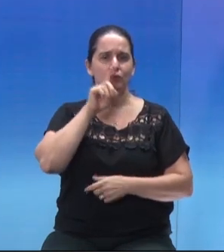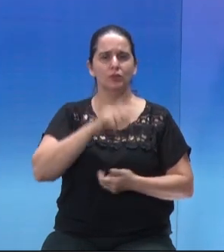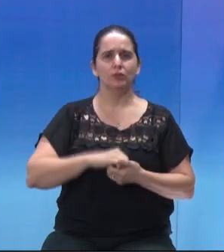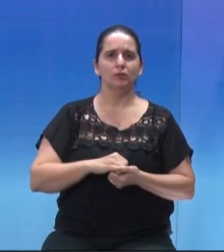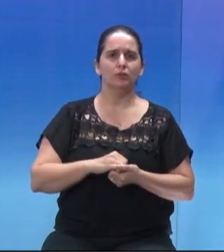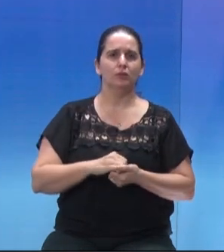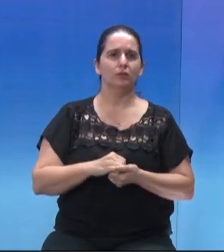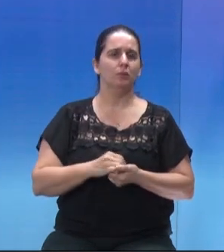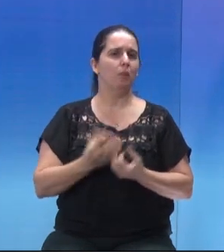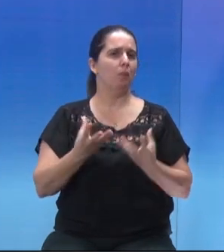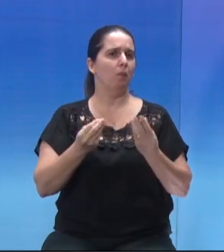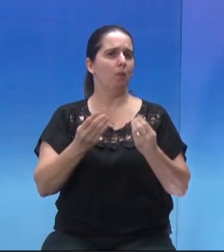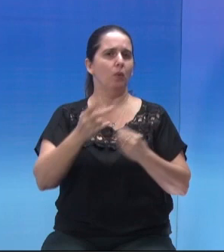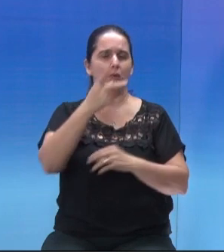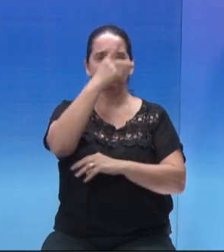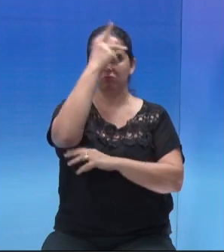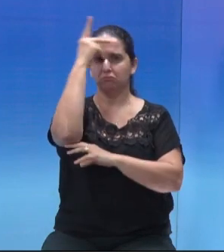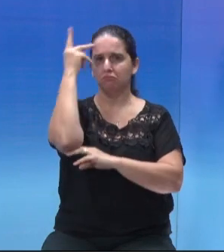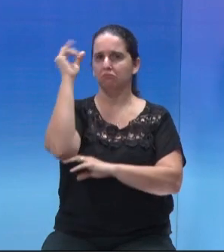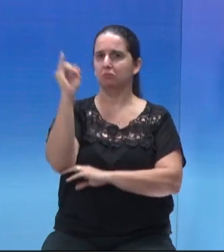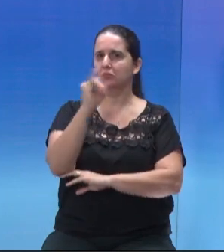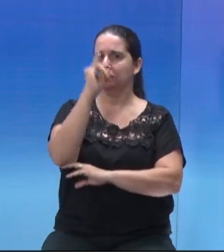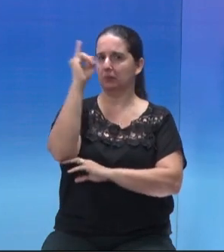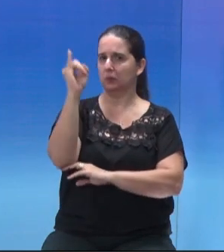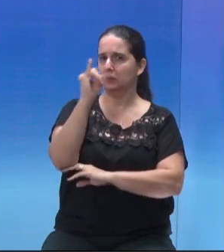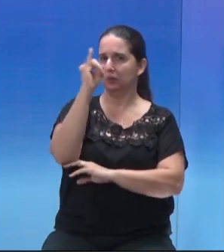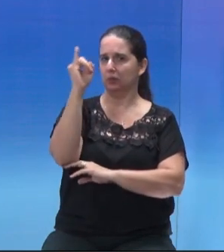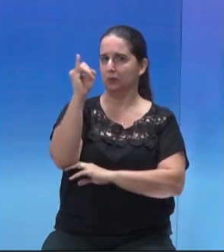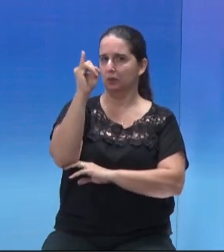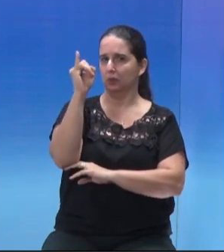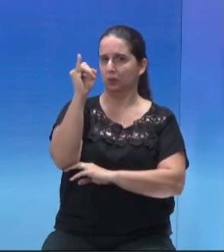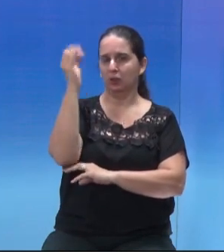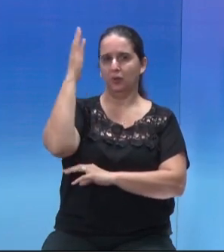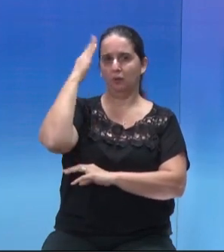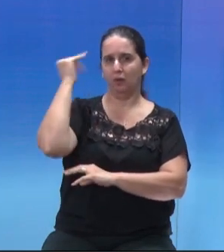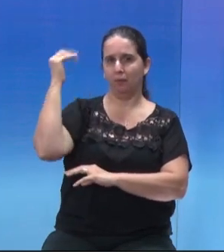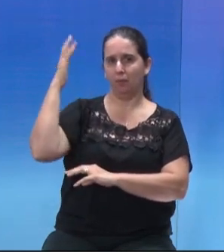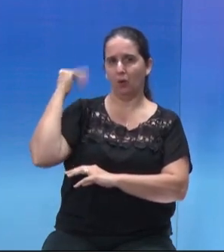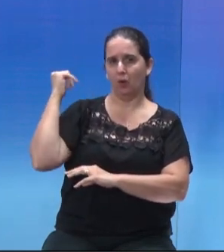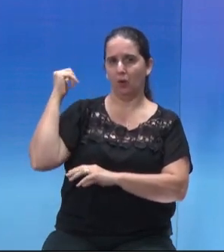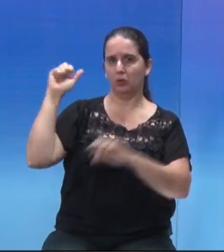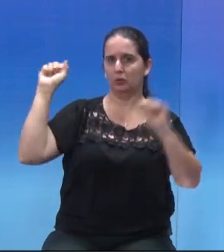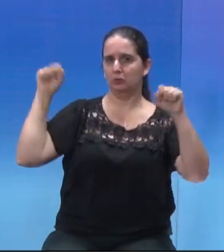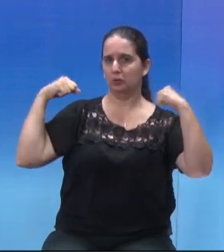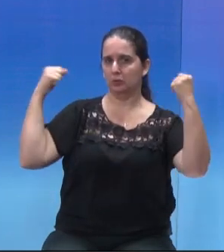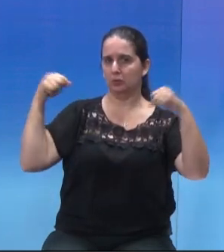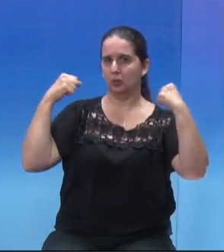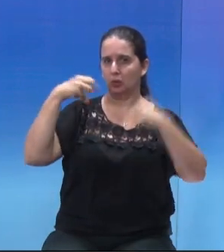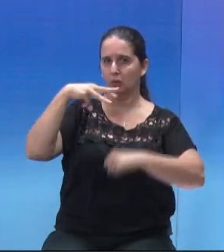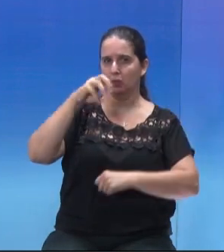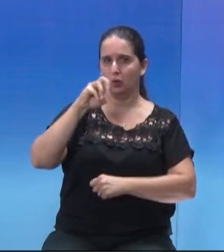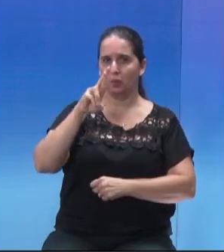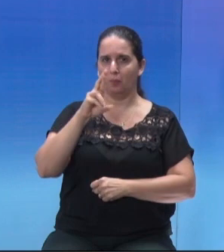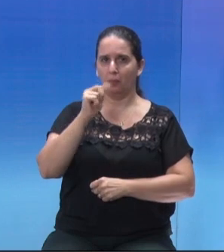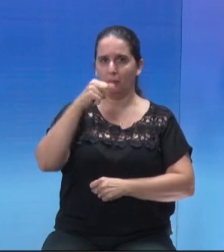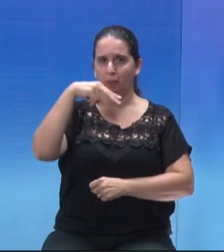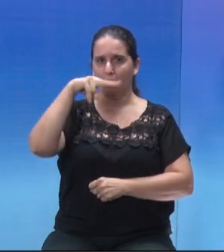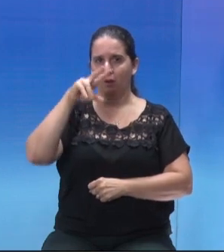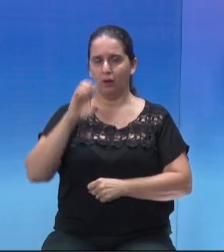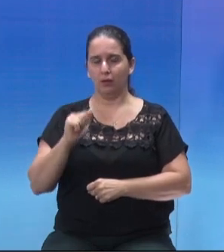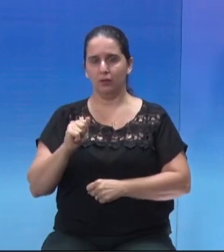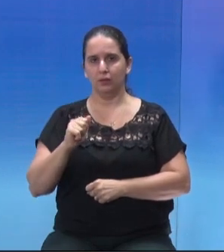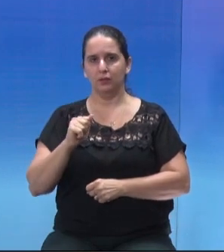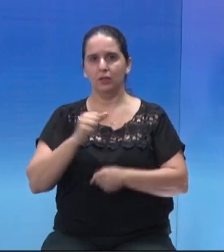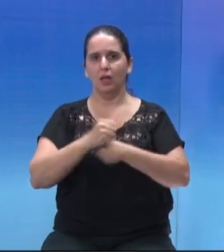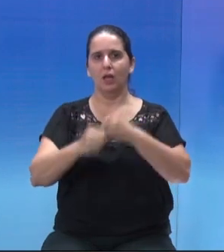muitas celebridades, personalidades do esporte, como Muhammad Ali, na década de 50 e 60 nos Estados Unidos.